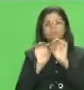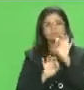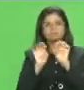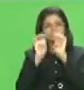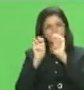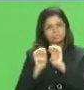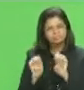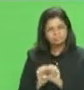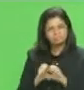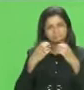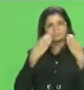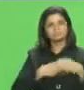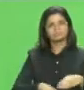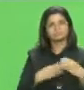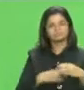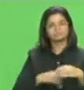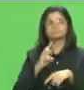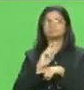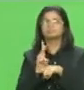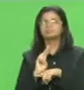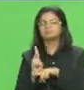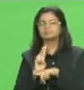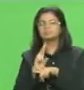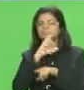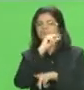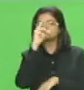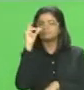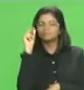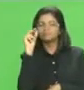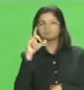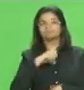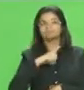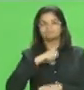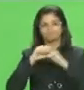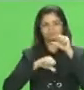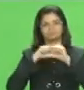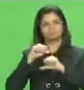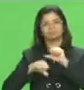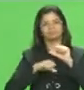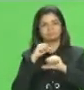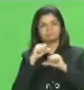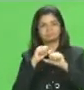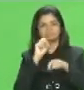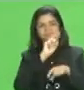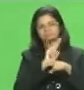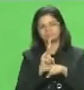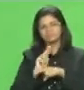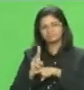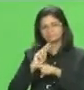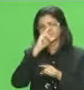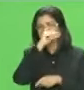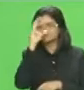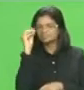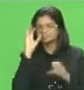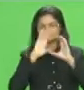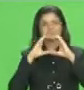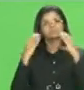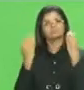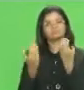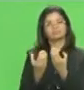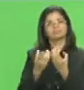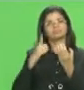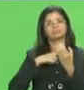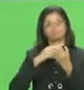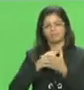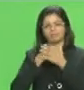concurso público para a Guarda Municipal. Teremos uma Guarda Municipal que será transformada na Guarda Municipal comunitária. daremos